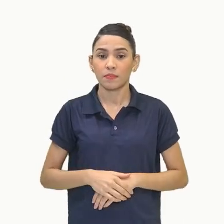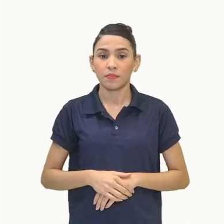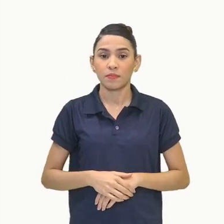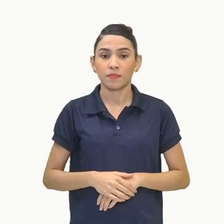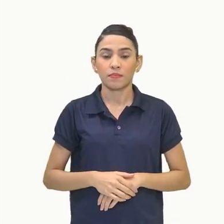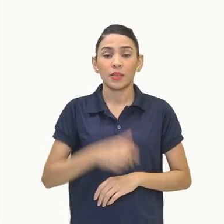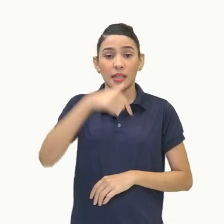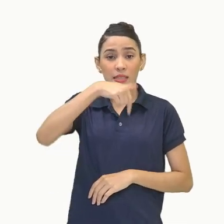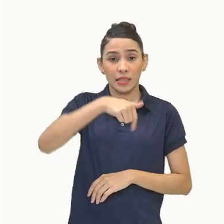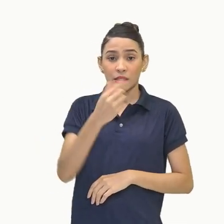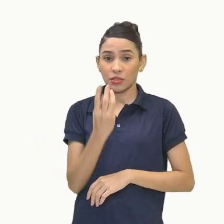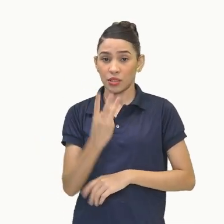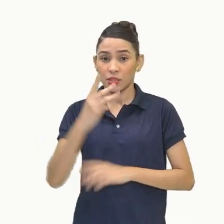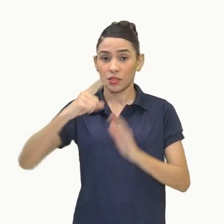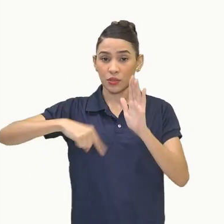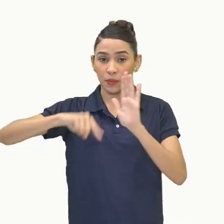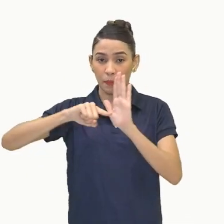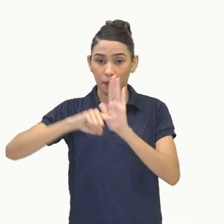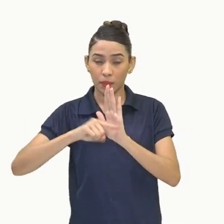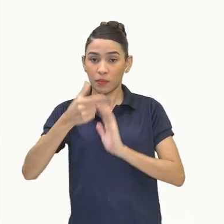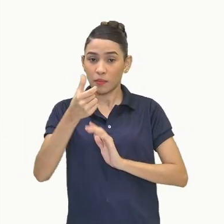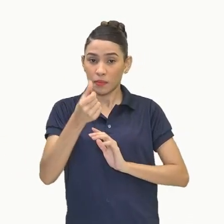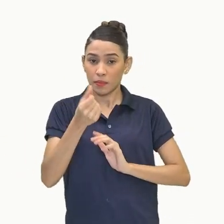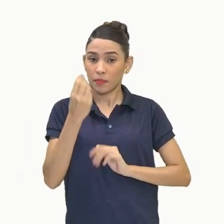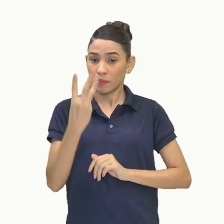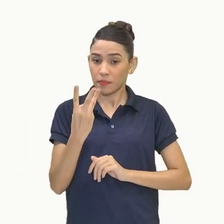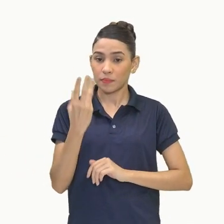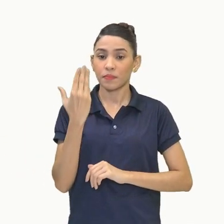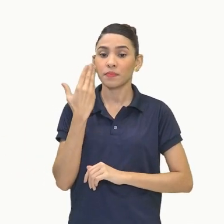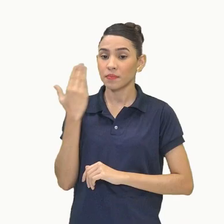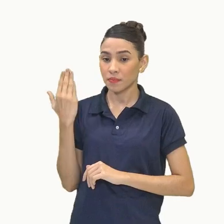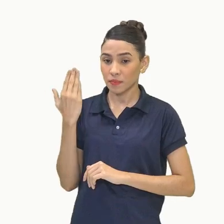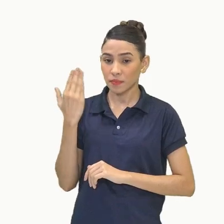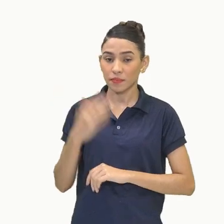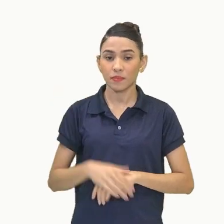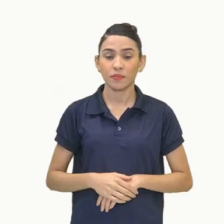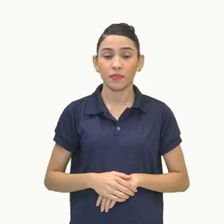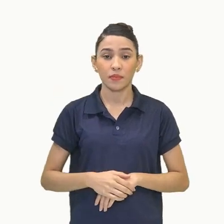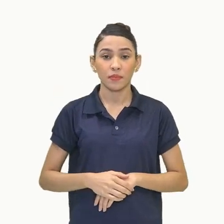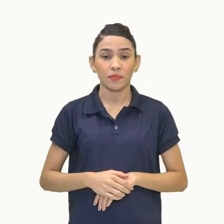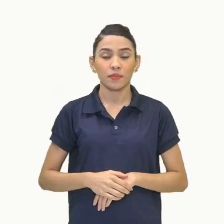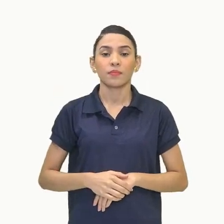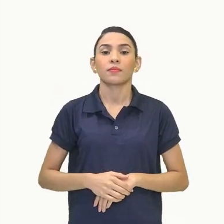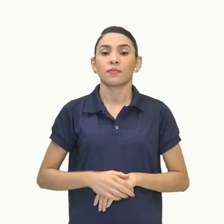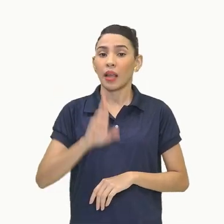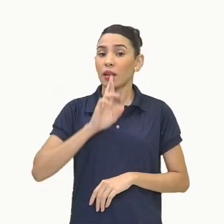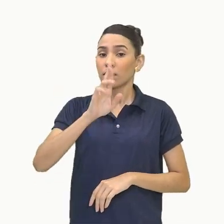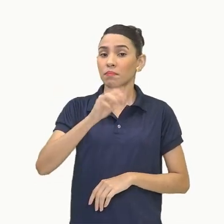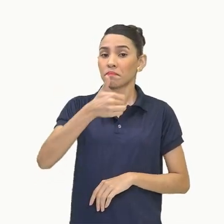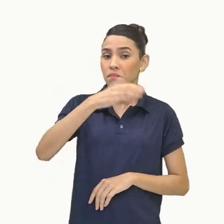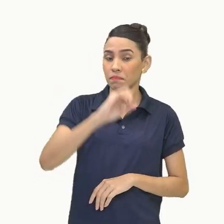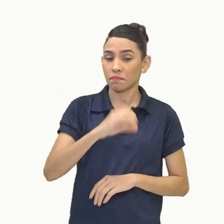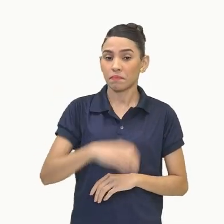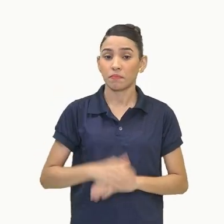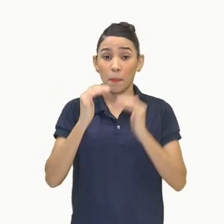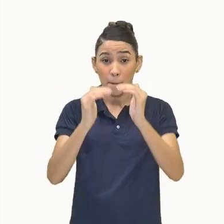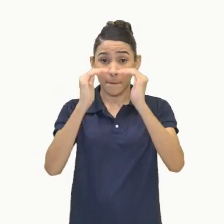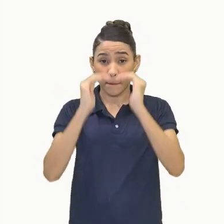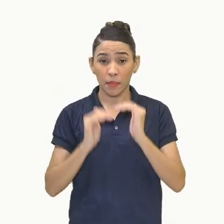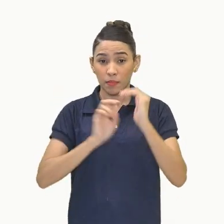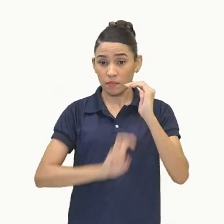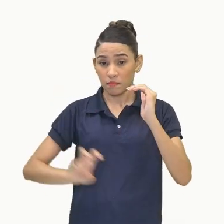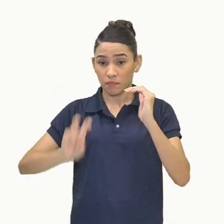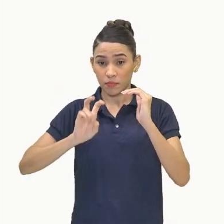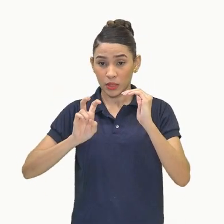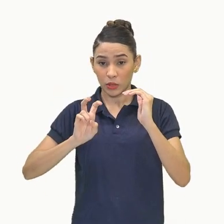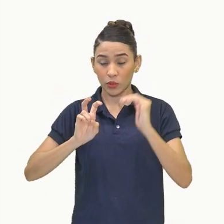73 menos 63, 10. baixo 5.